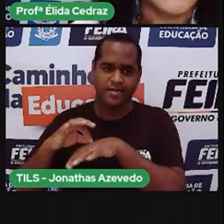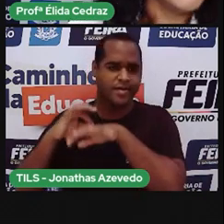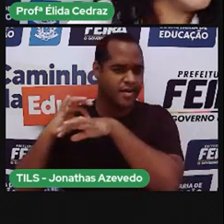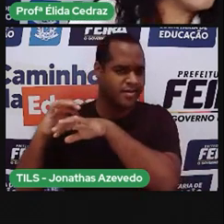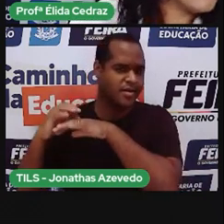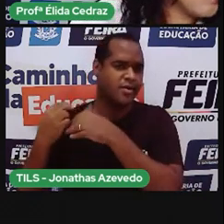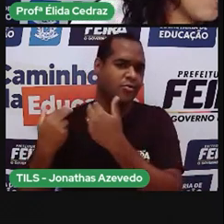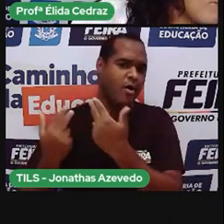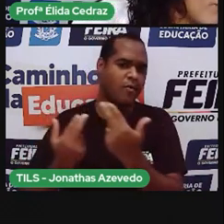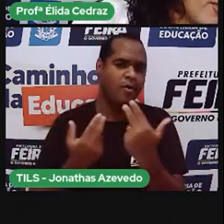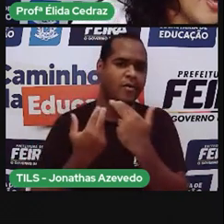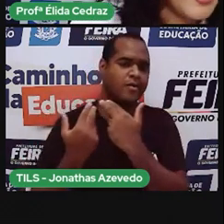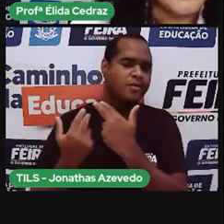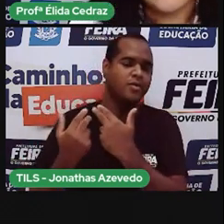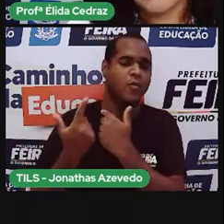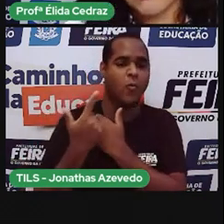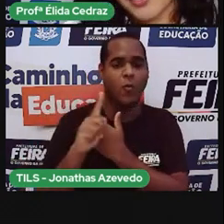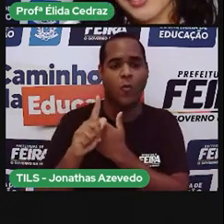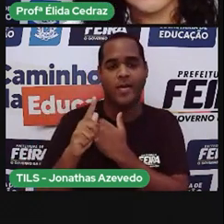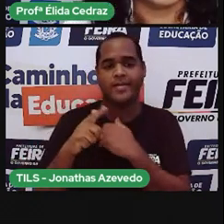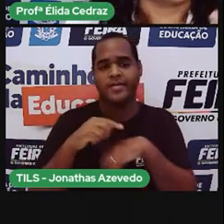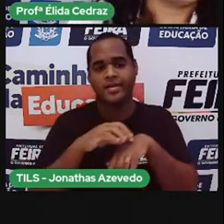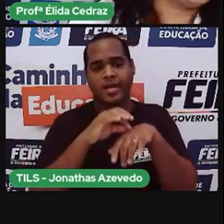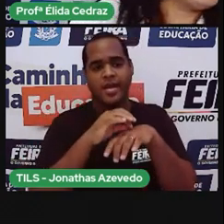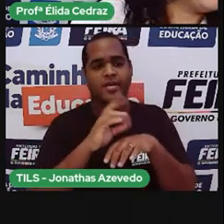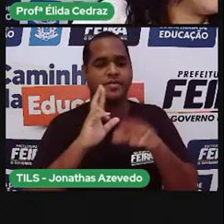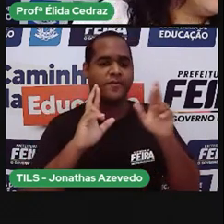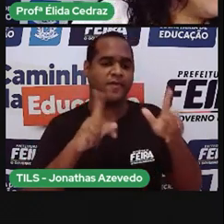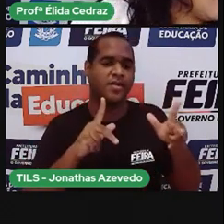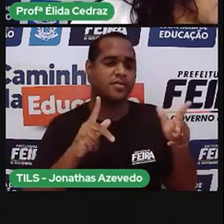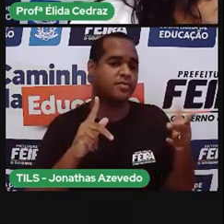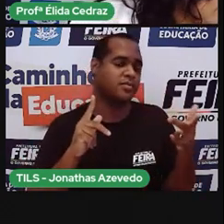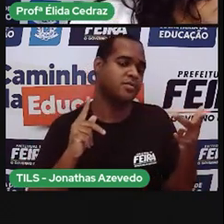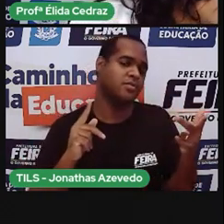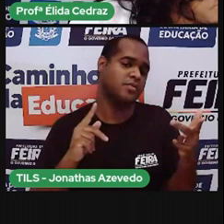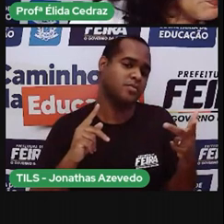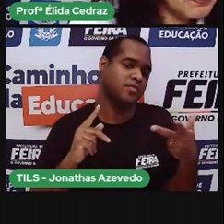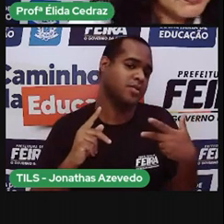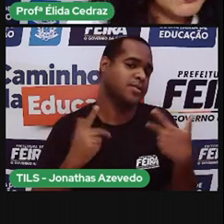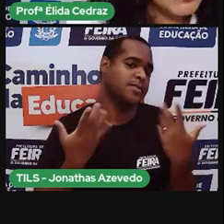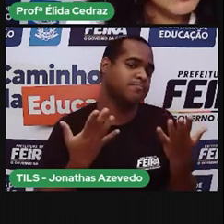carne. Compra uma carne diferente, compra